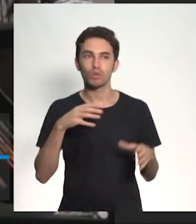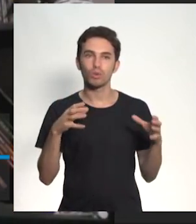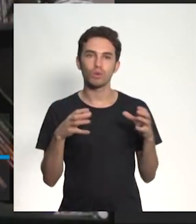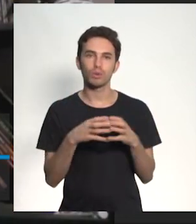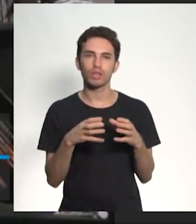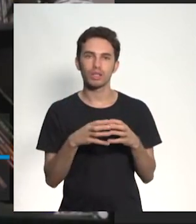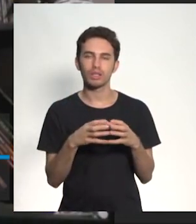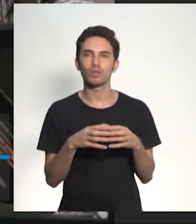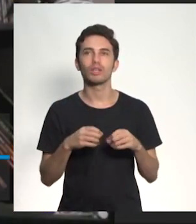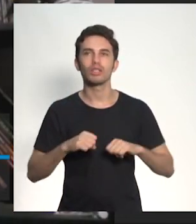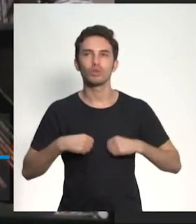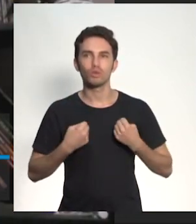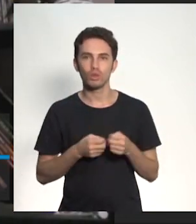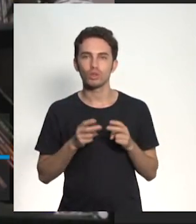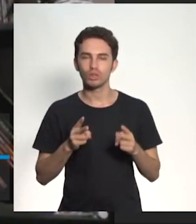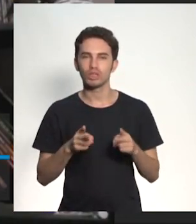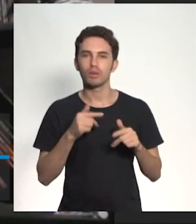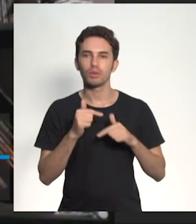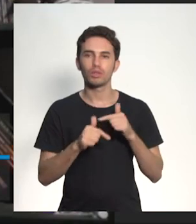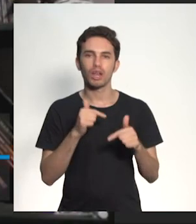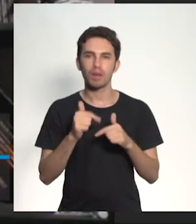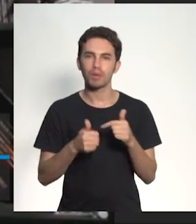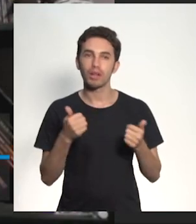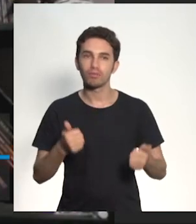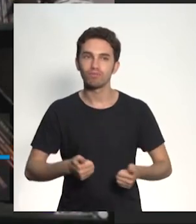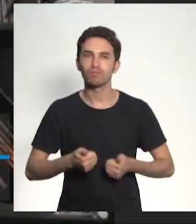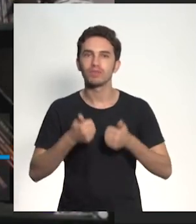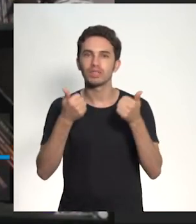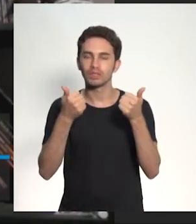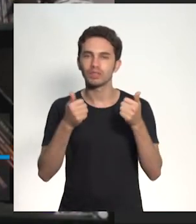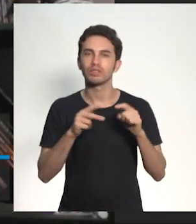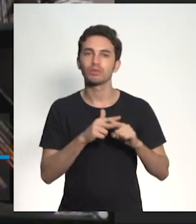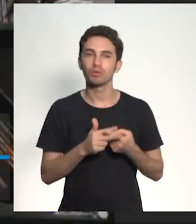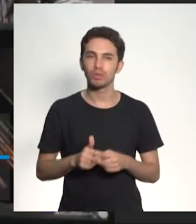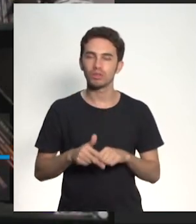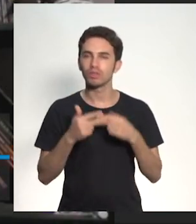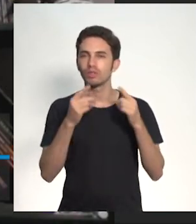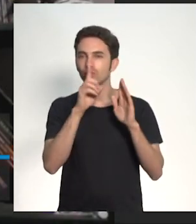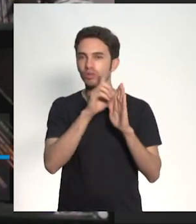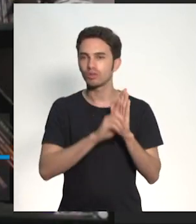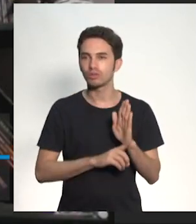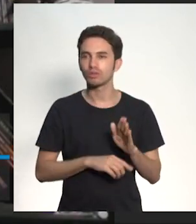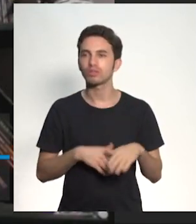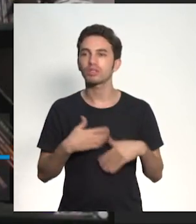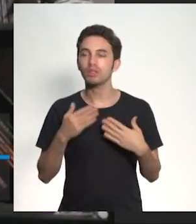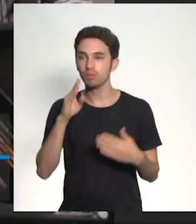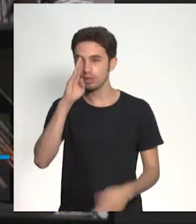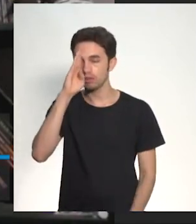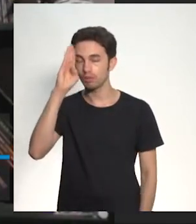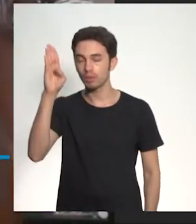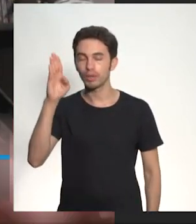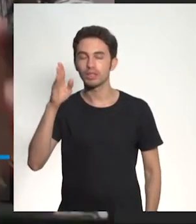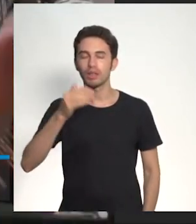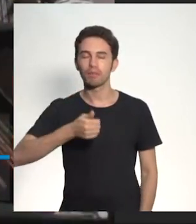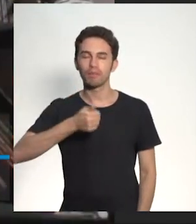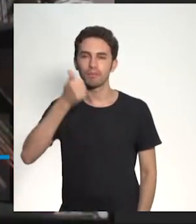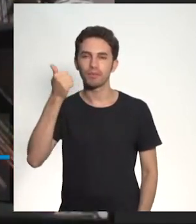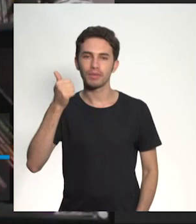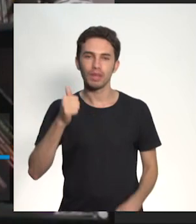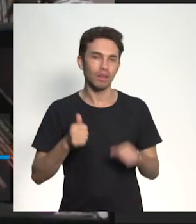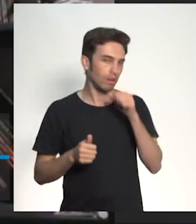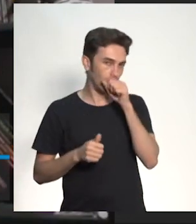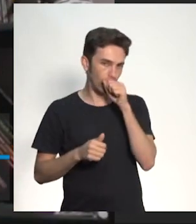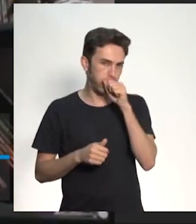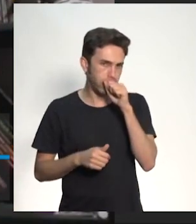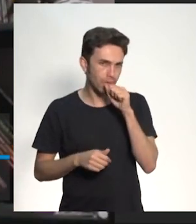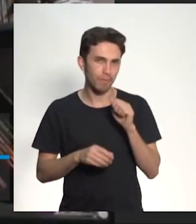gente sempre busque, né, uma melhora, uma manutenção dos direitos e principalmente, né, eu acho que a melhora desses direitos